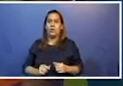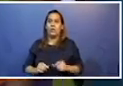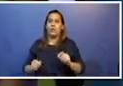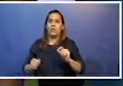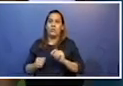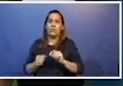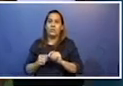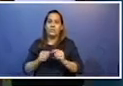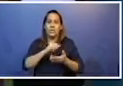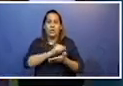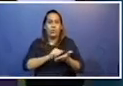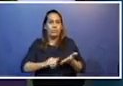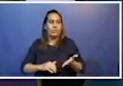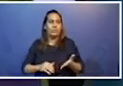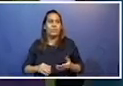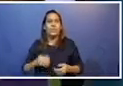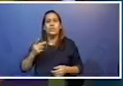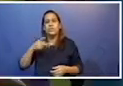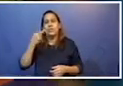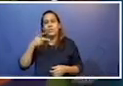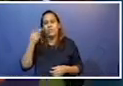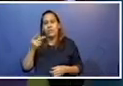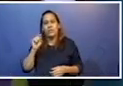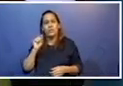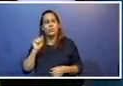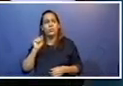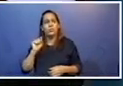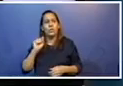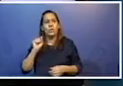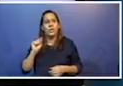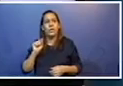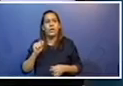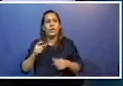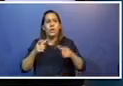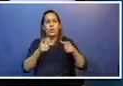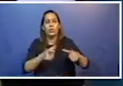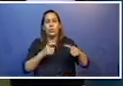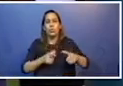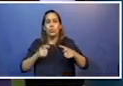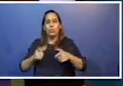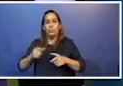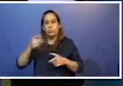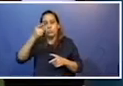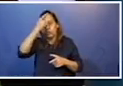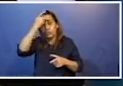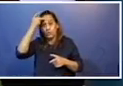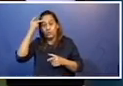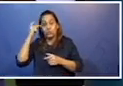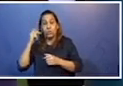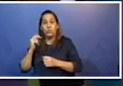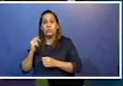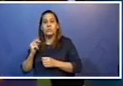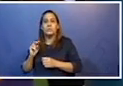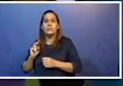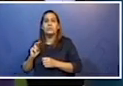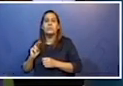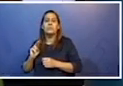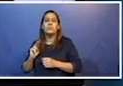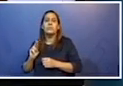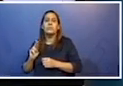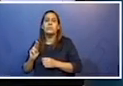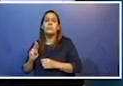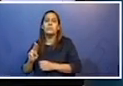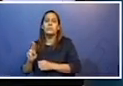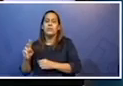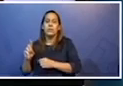fazer uma atividade falando um pouquinho sobre isso. Ó. Um grupo de turistas foi fazer um passeio para observar a fauna